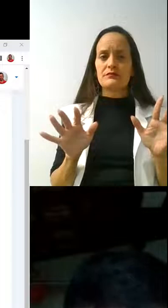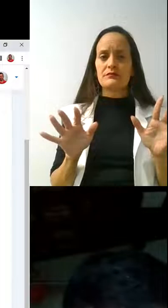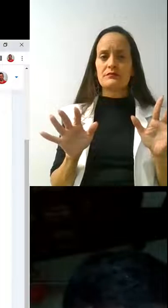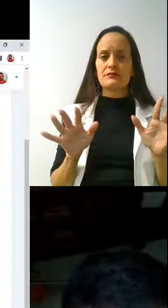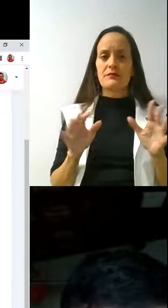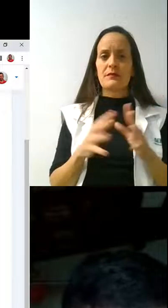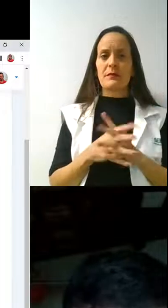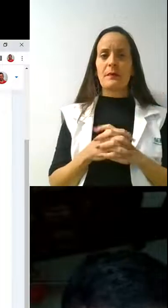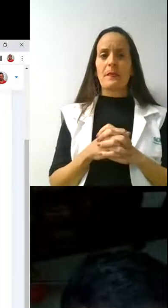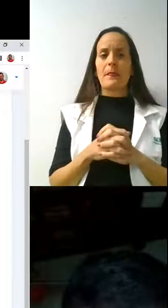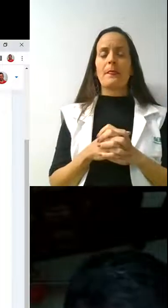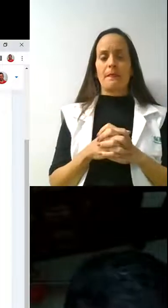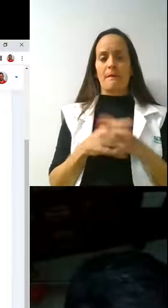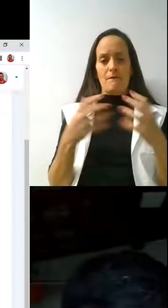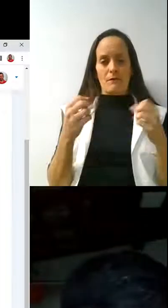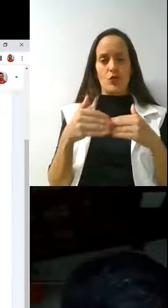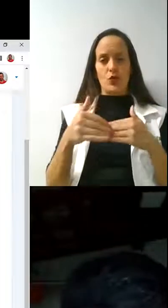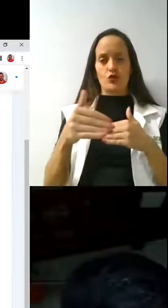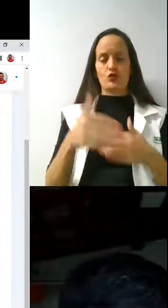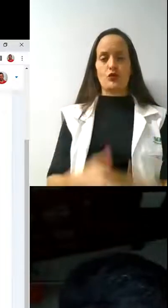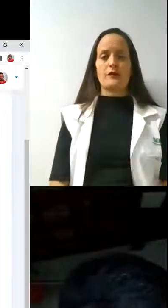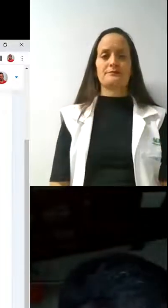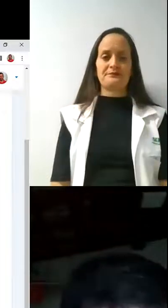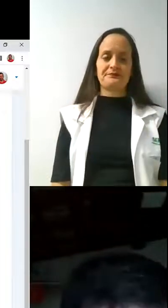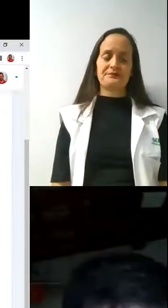Vou continuar aqui então, pessoal.